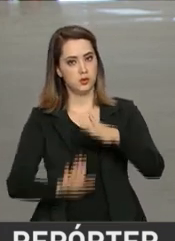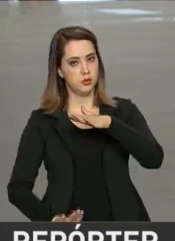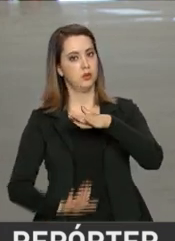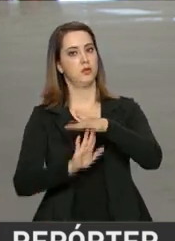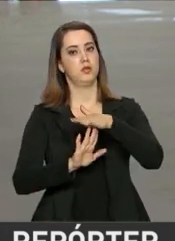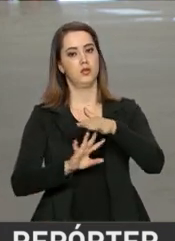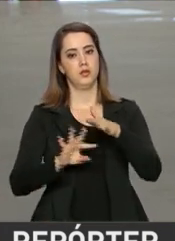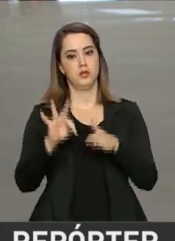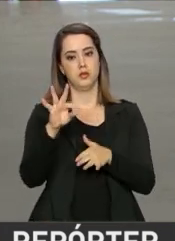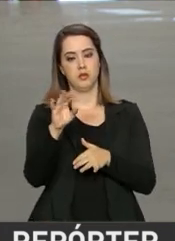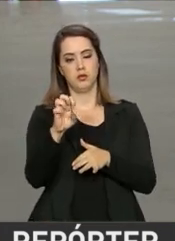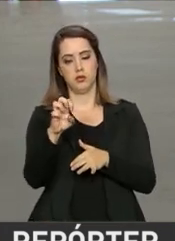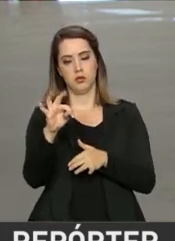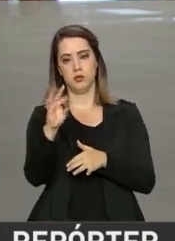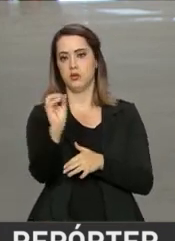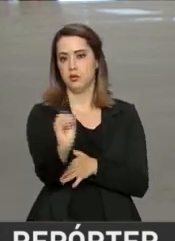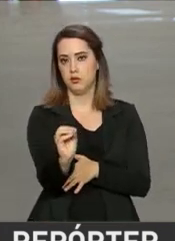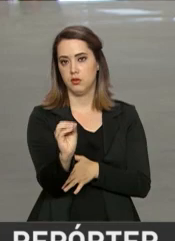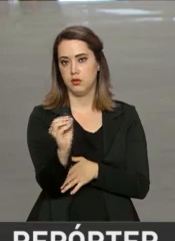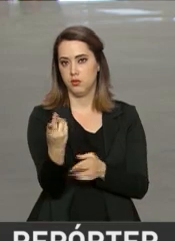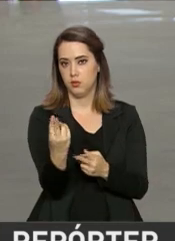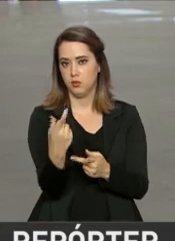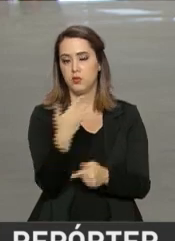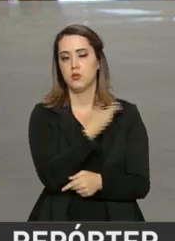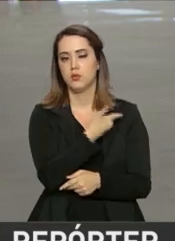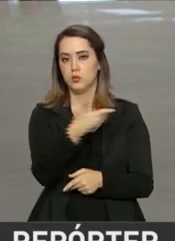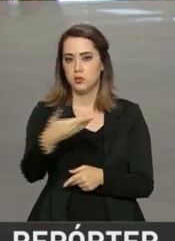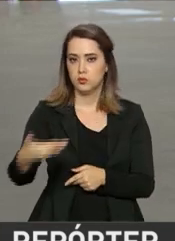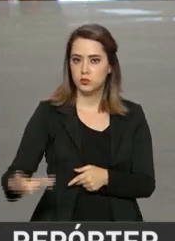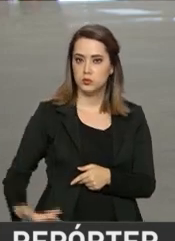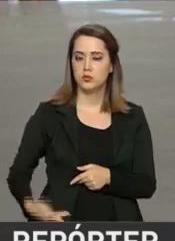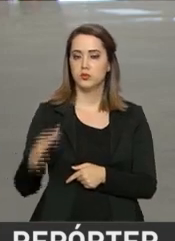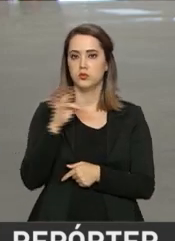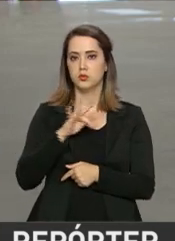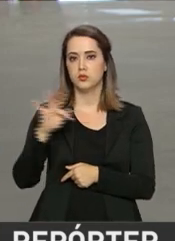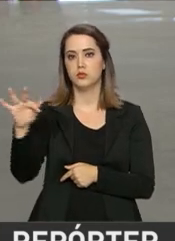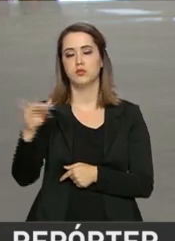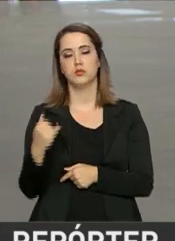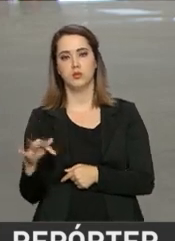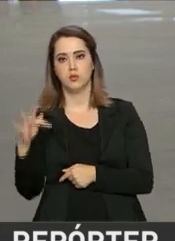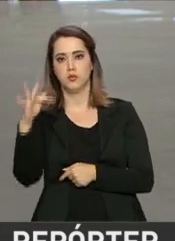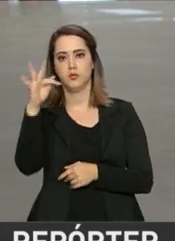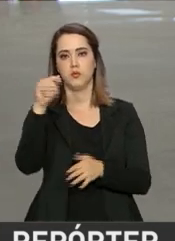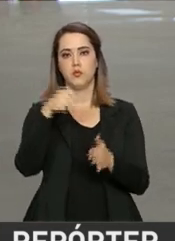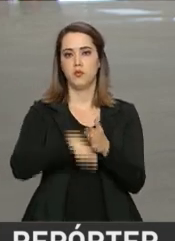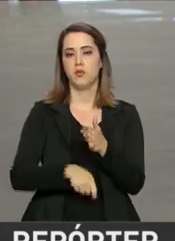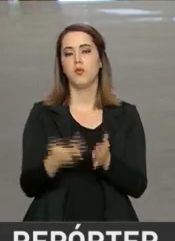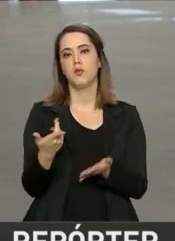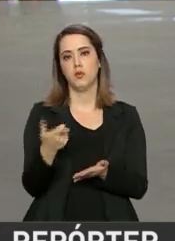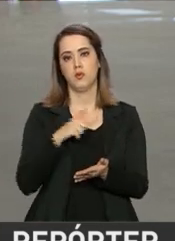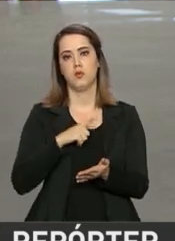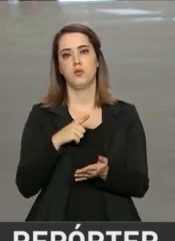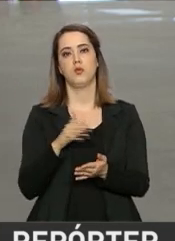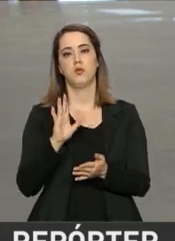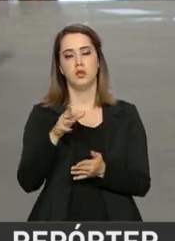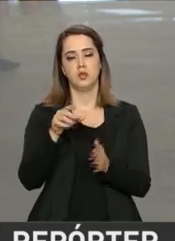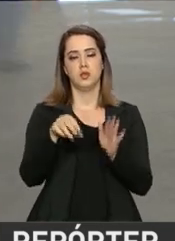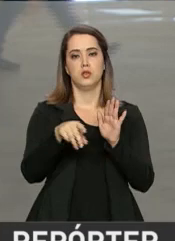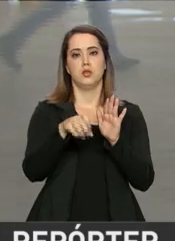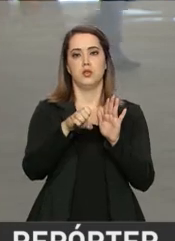públicos pela inflação do ano anterior como foi proposto pelo Governo Federal em proposta de emenda